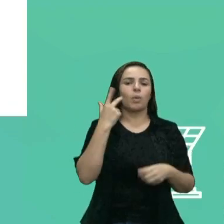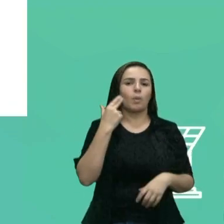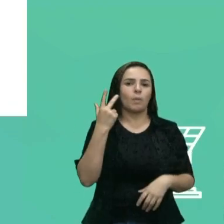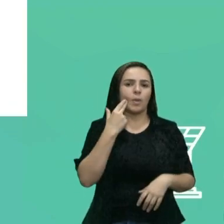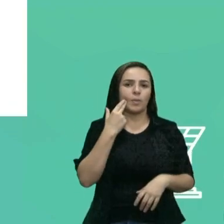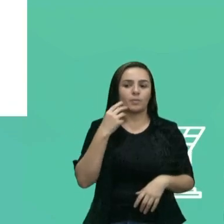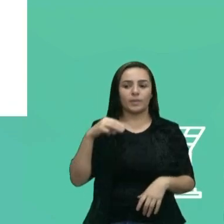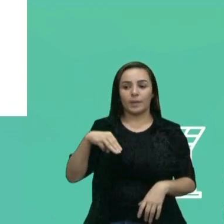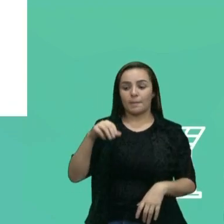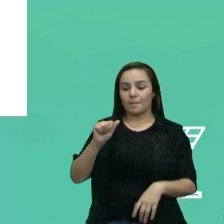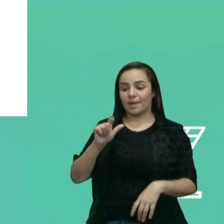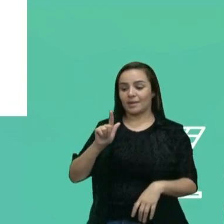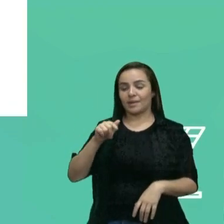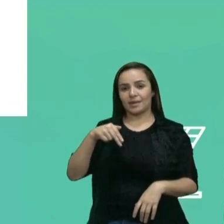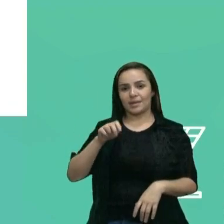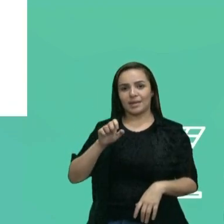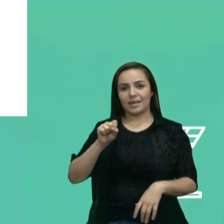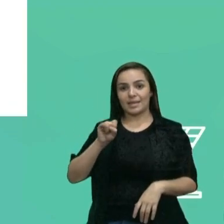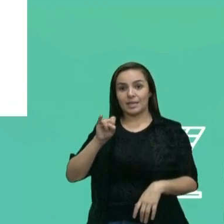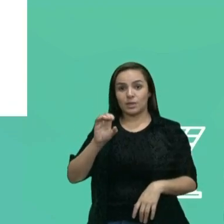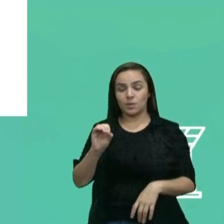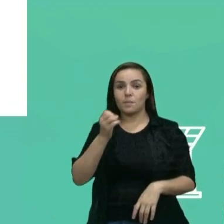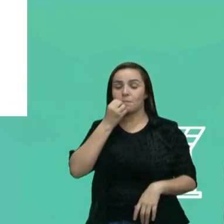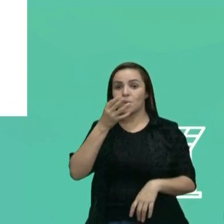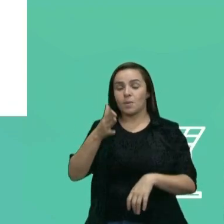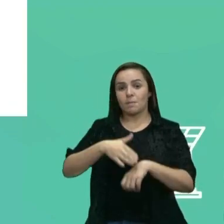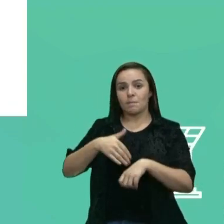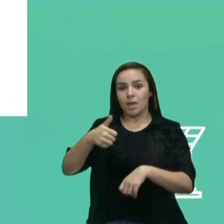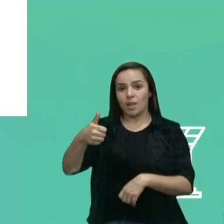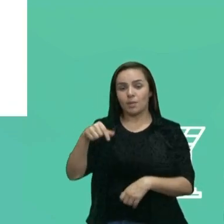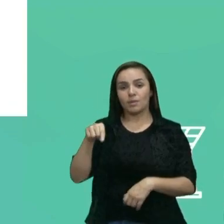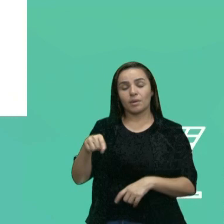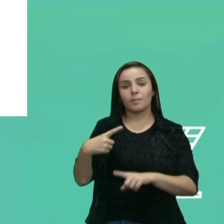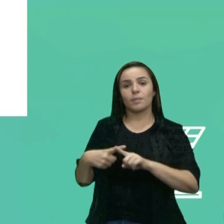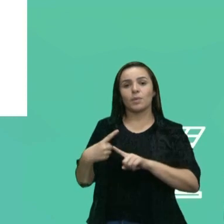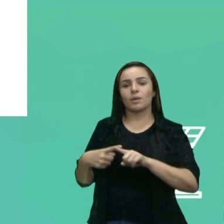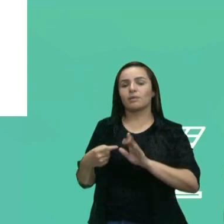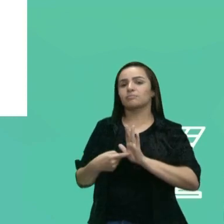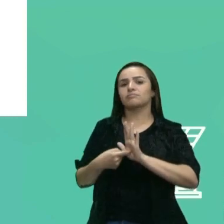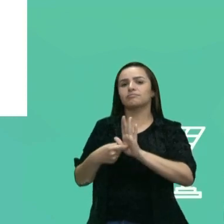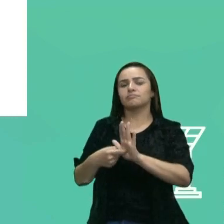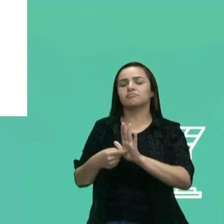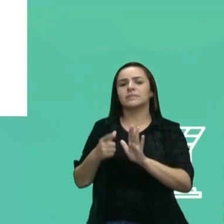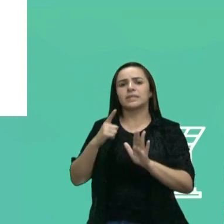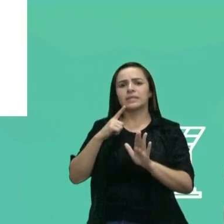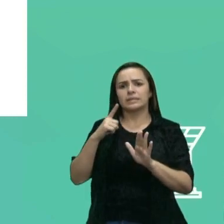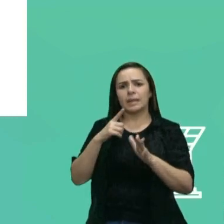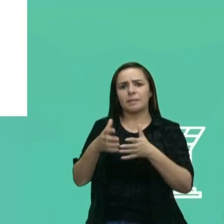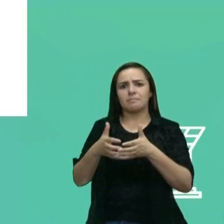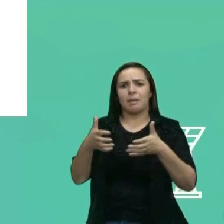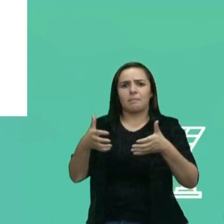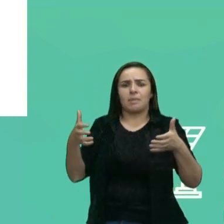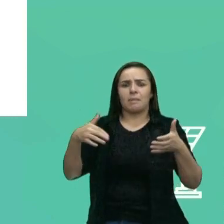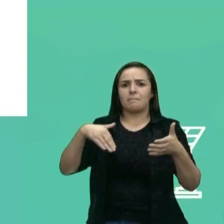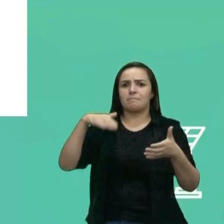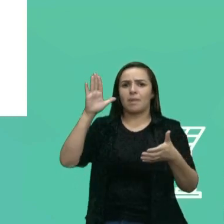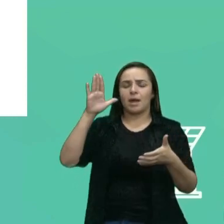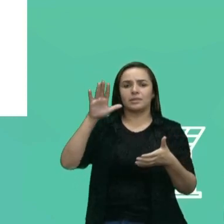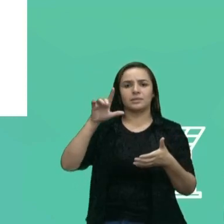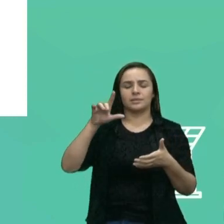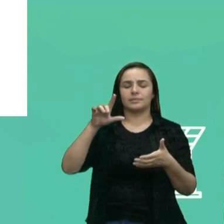de magnésio talvez seja o mais promissor pelo fato do magnésio se apresentar abundante na atmosfera, ou seja, seu